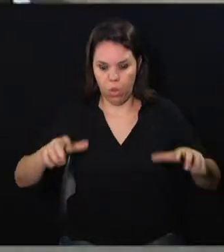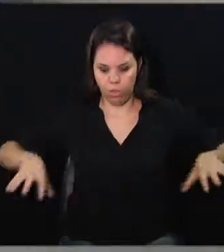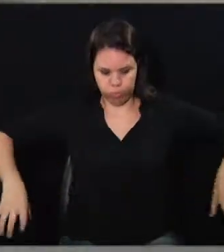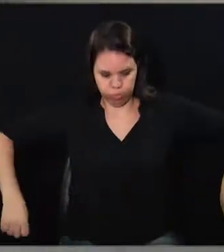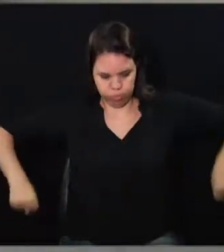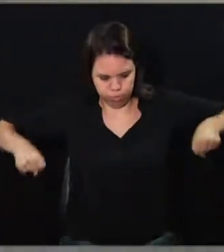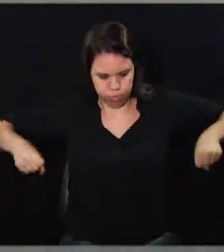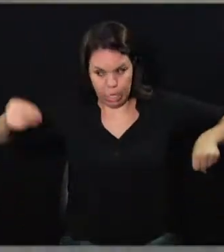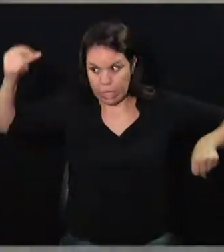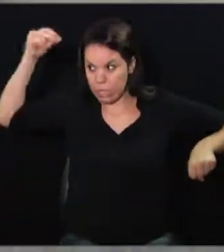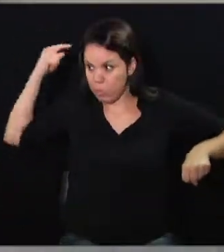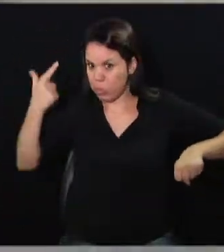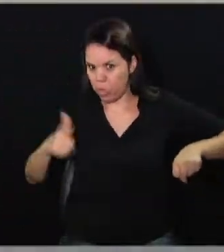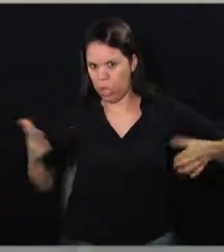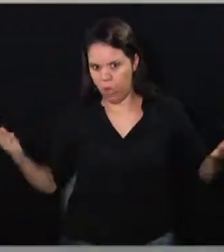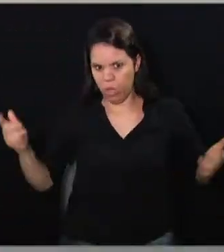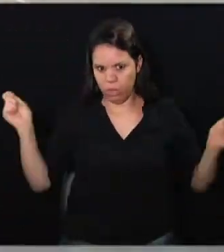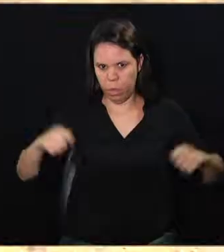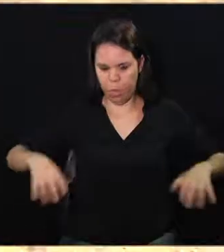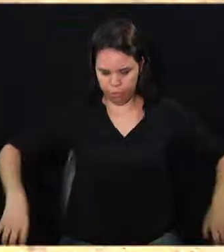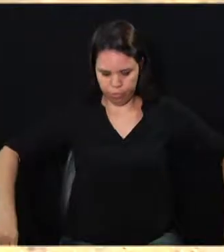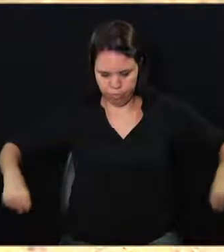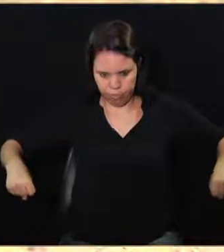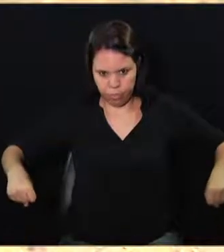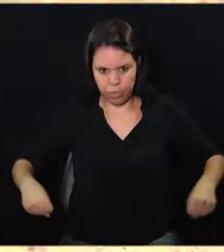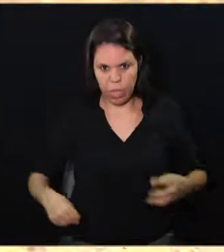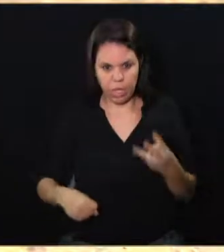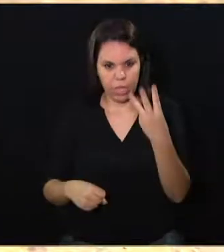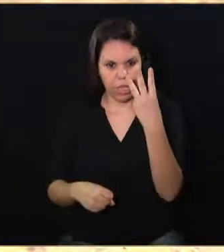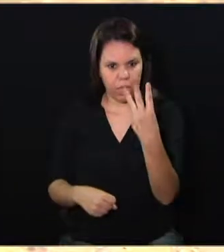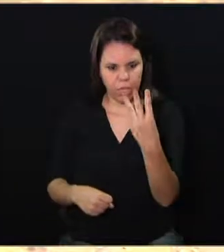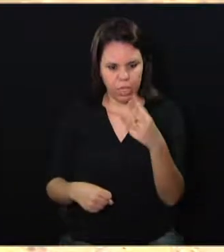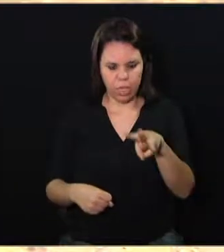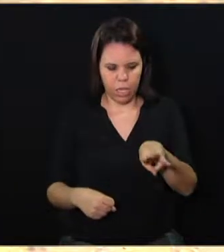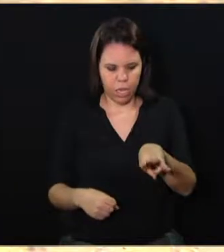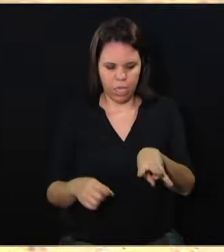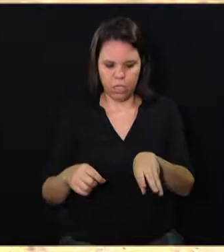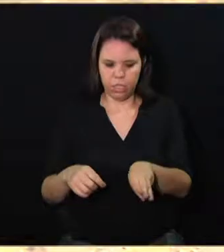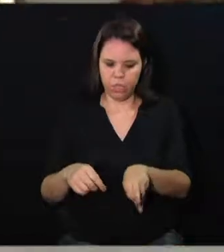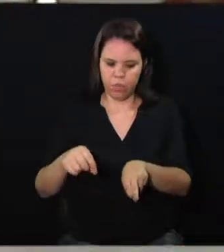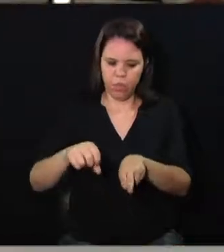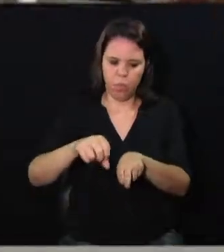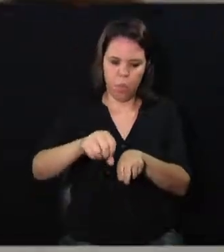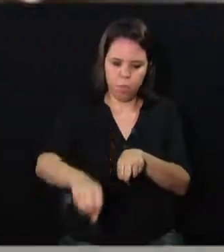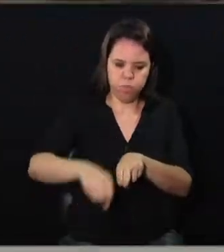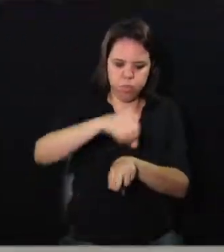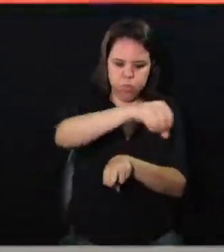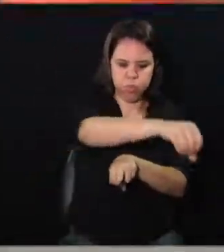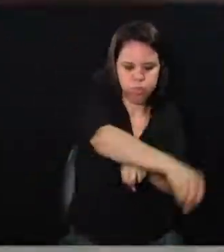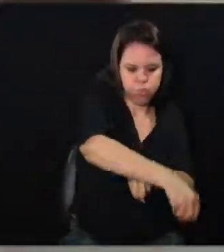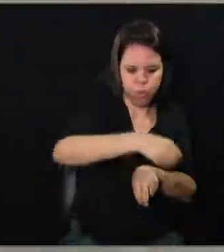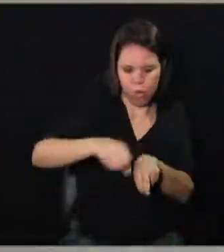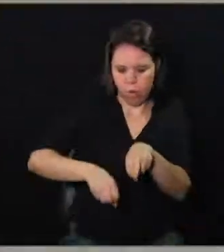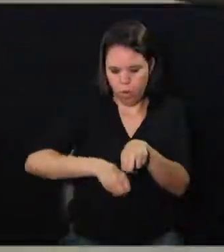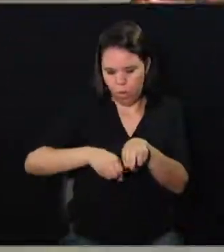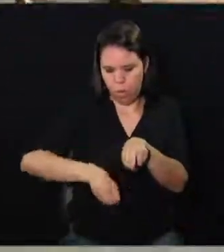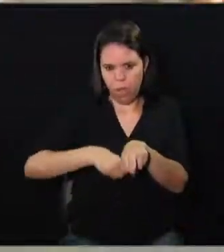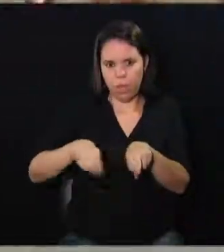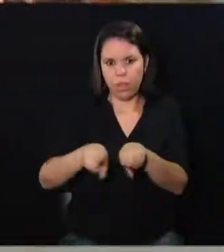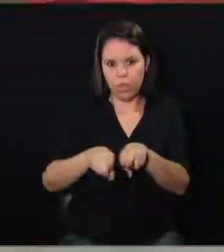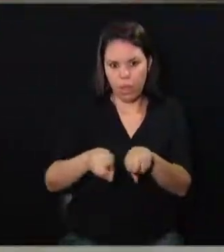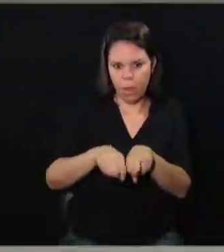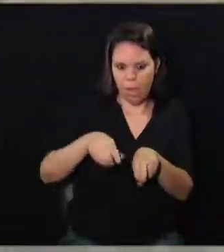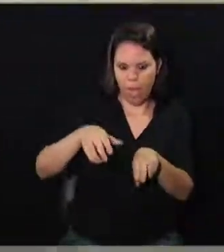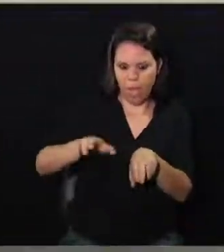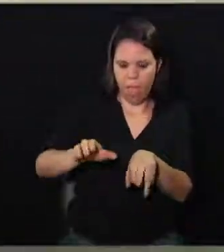não tinha, mas hoje em dia dá para pôr. E 3 rodinhas de rolimã. Um bom freio, se tiver um freio tênis, a gente usa